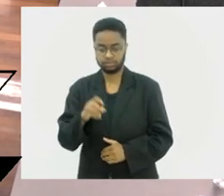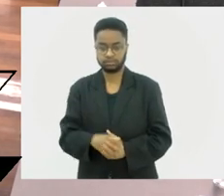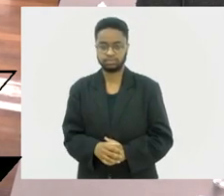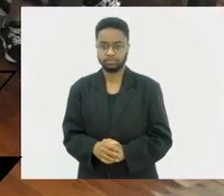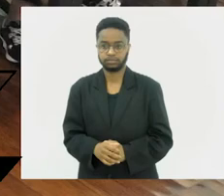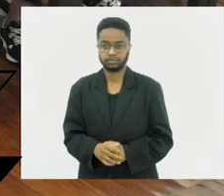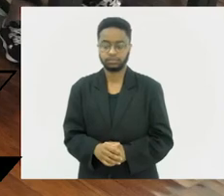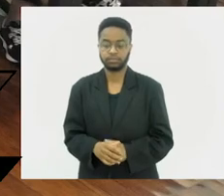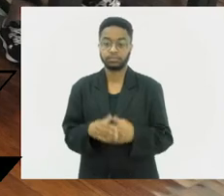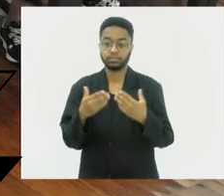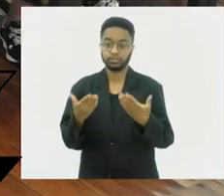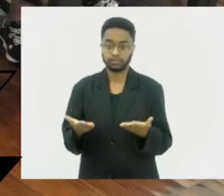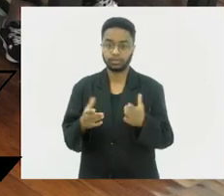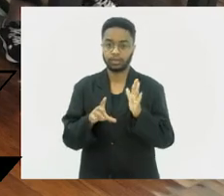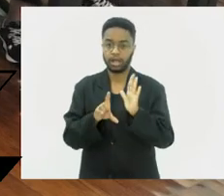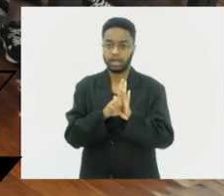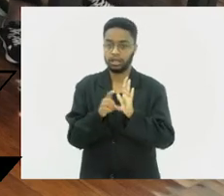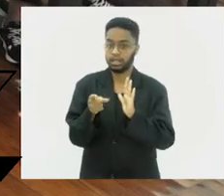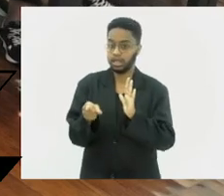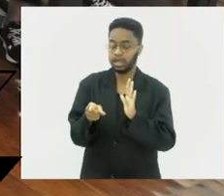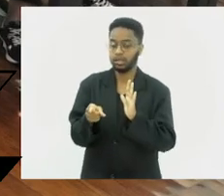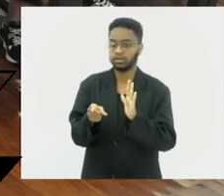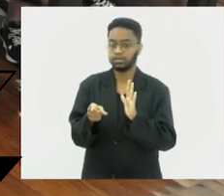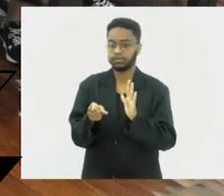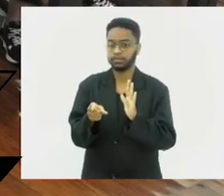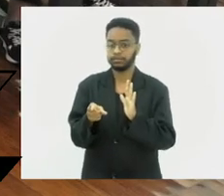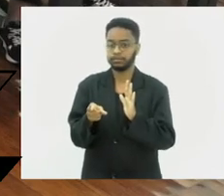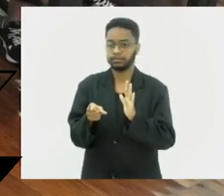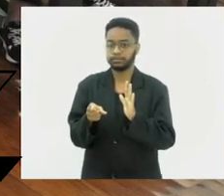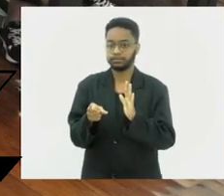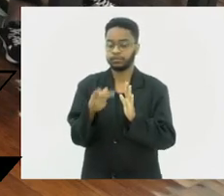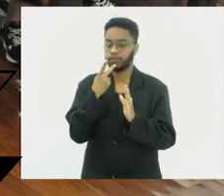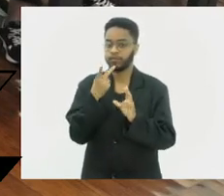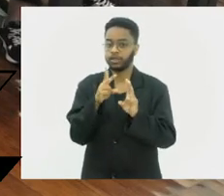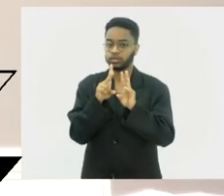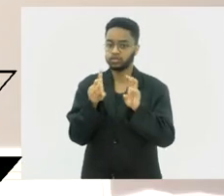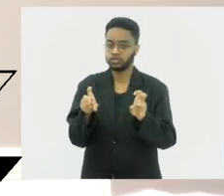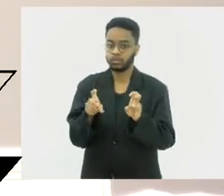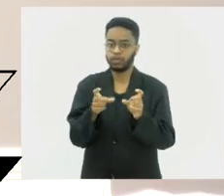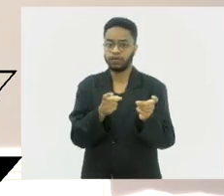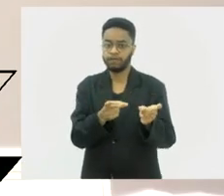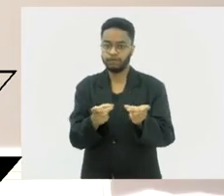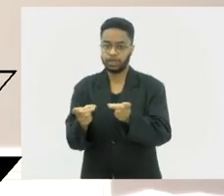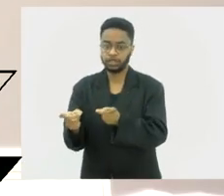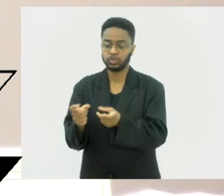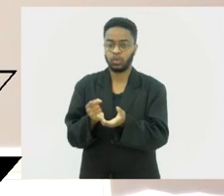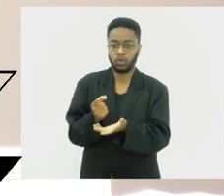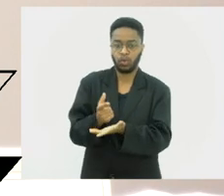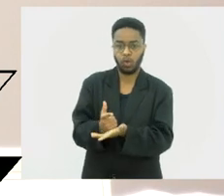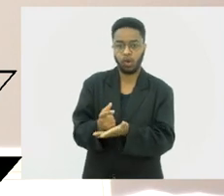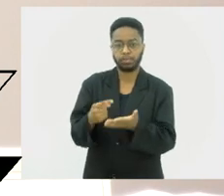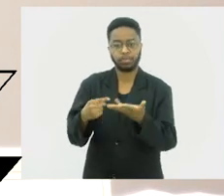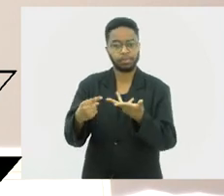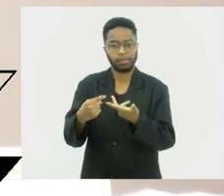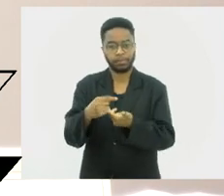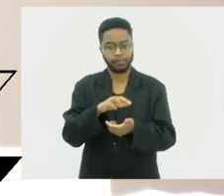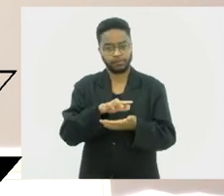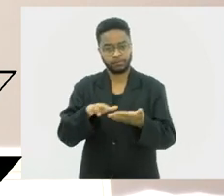Bom, então, essa lei, ela dispõe sobre importação, comercialização, etc.